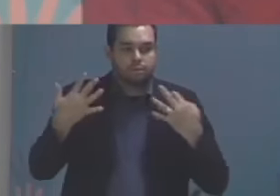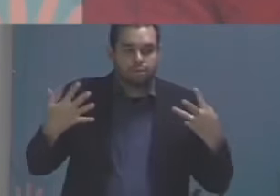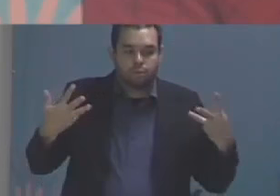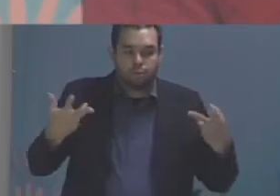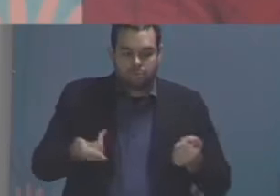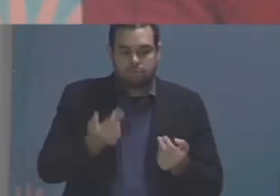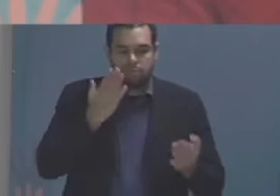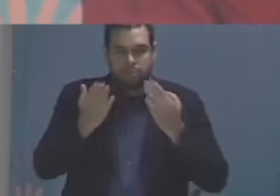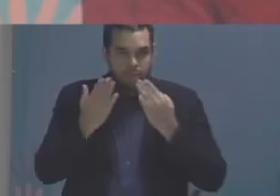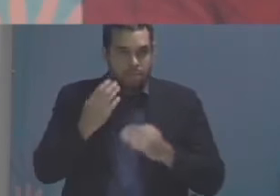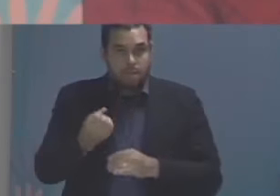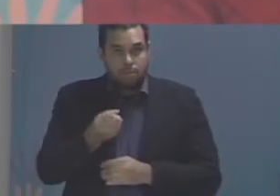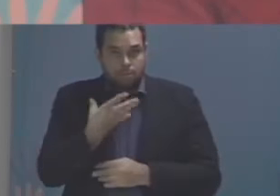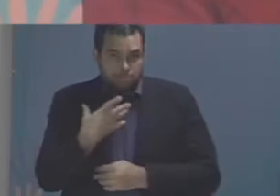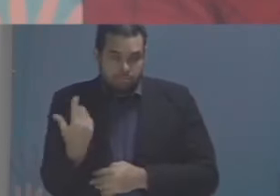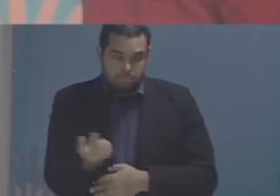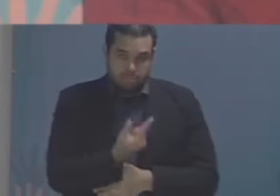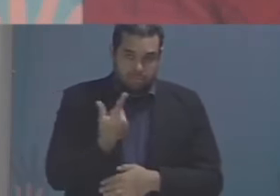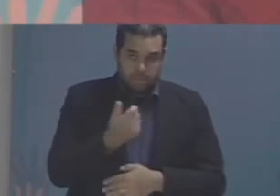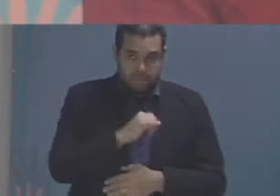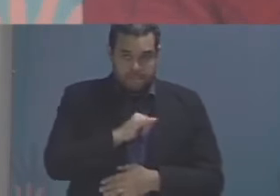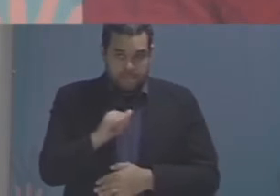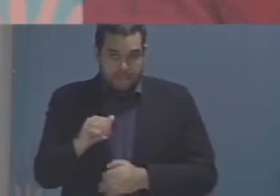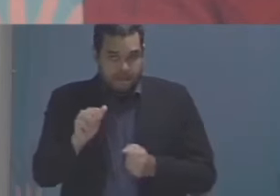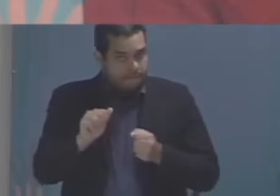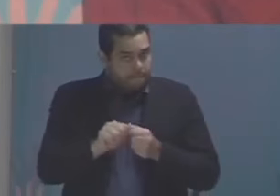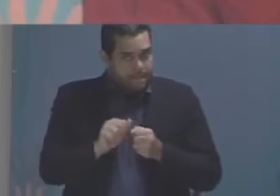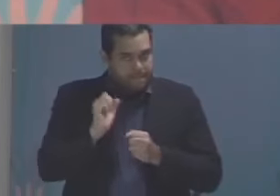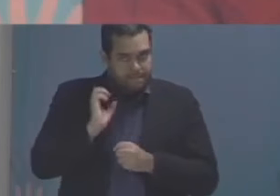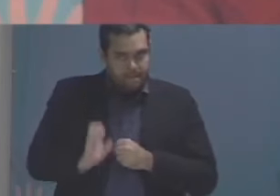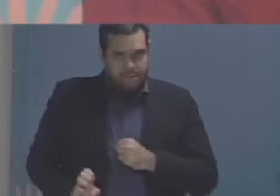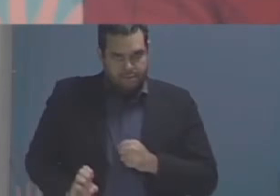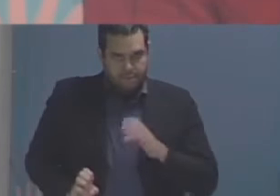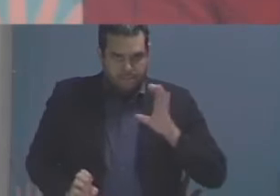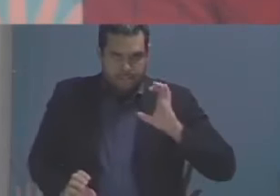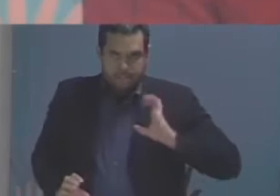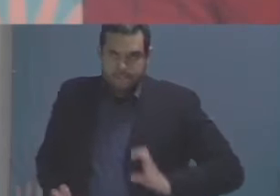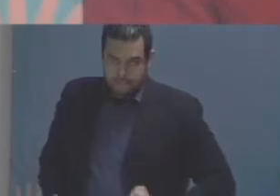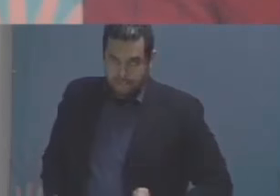toda a psicologia nos interessa, desde que seja feita com ética e cidadania,